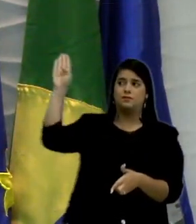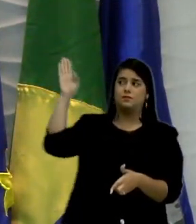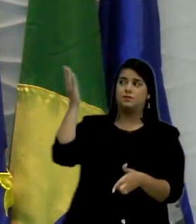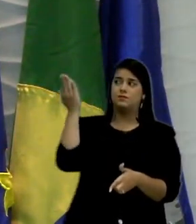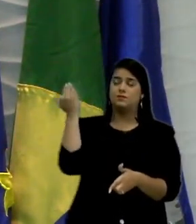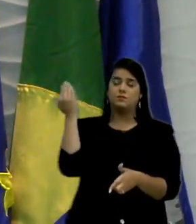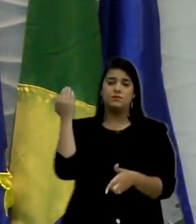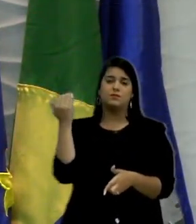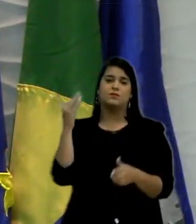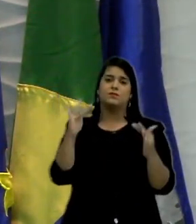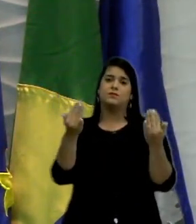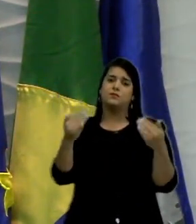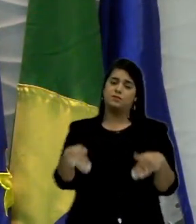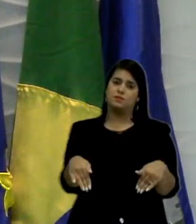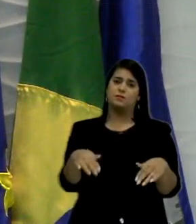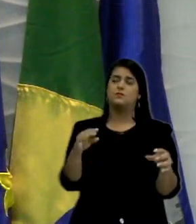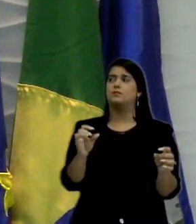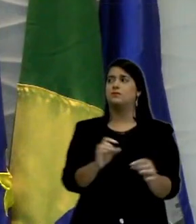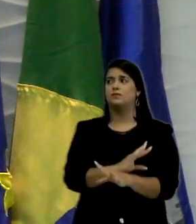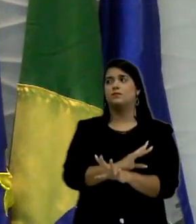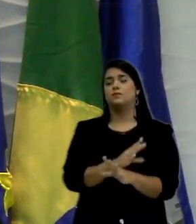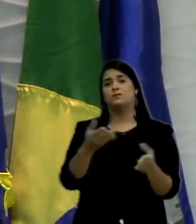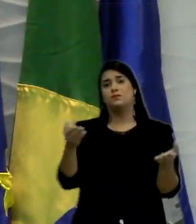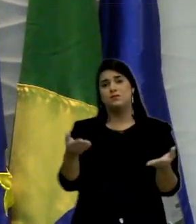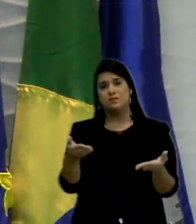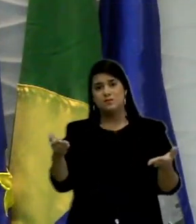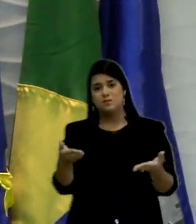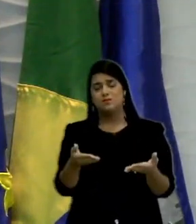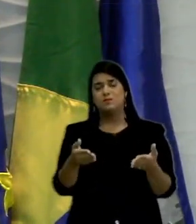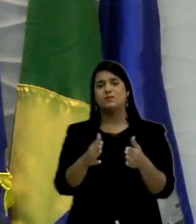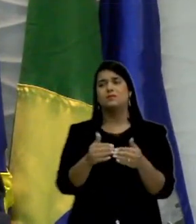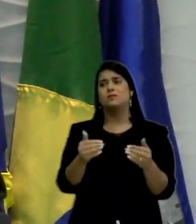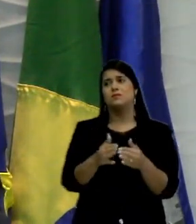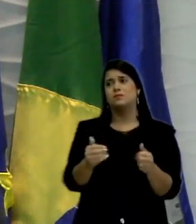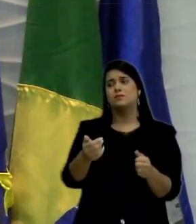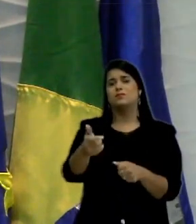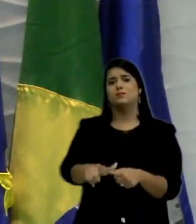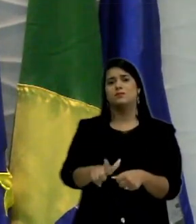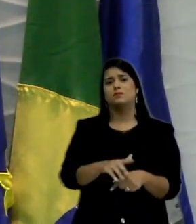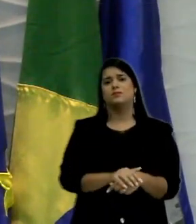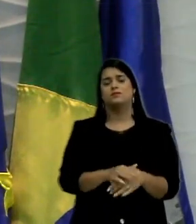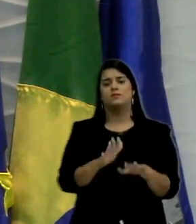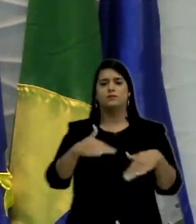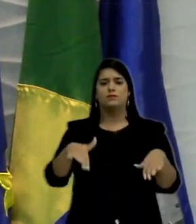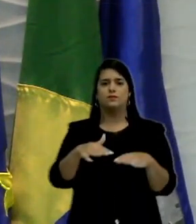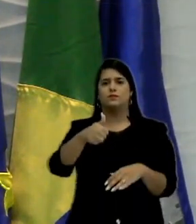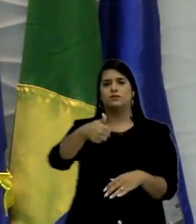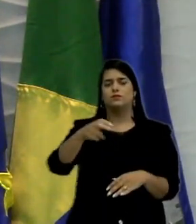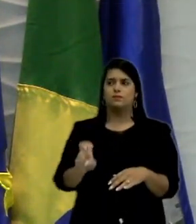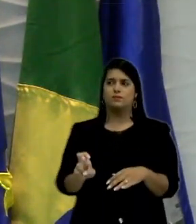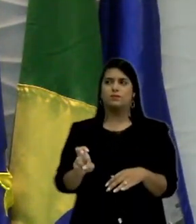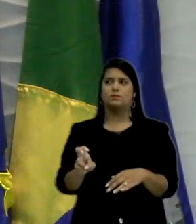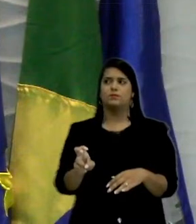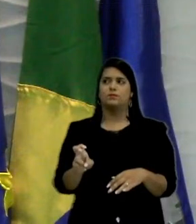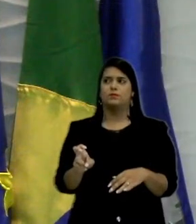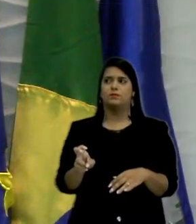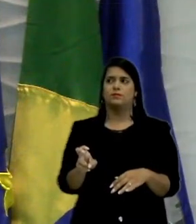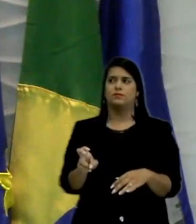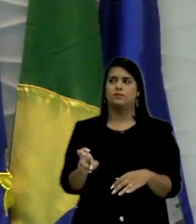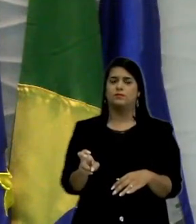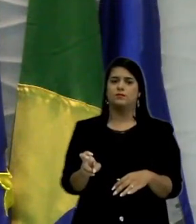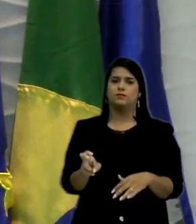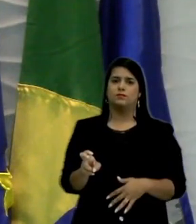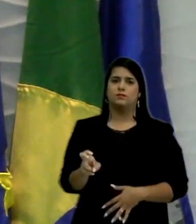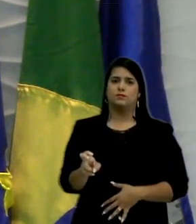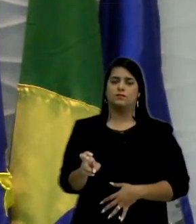no final, e agora a gente clama de novo, porque todos aqui, os 15, abusam dioturnamente